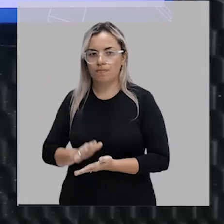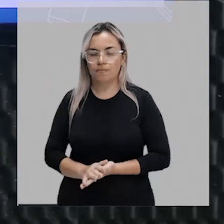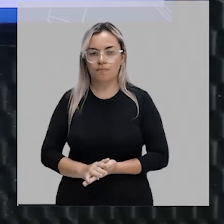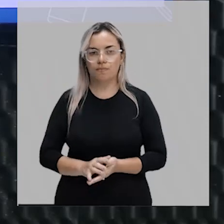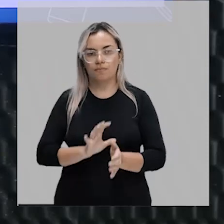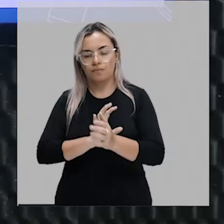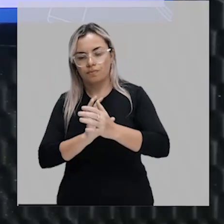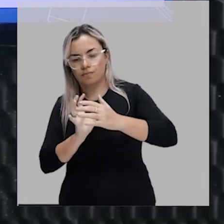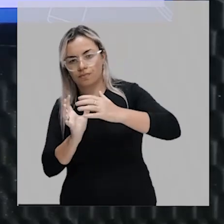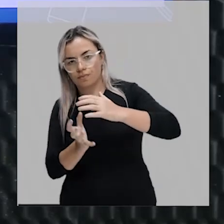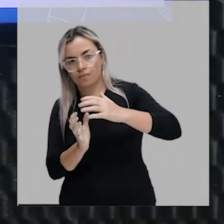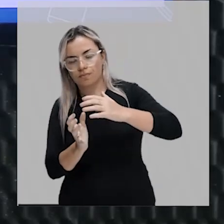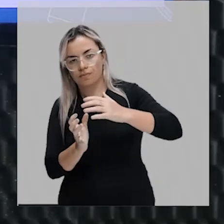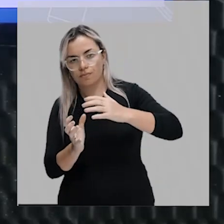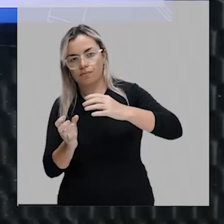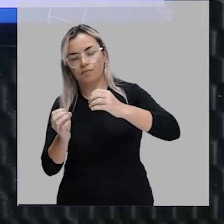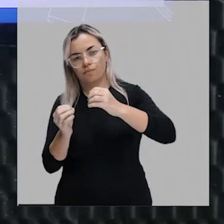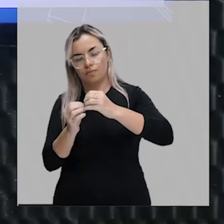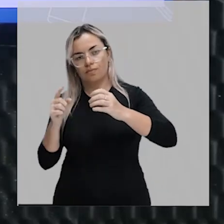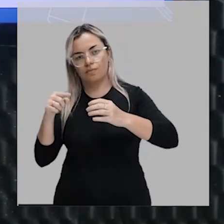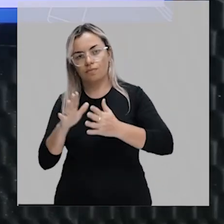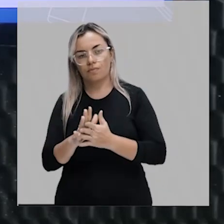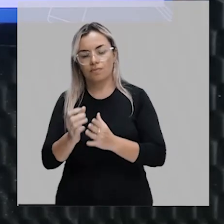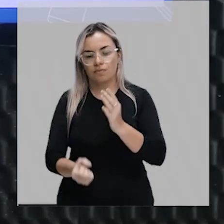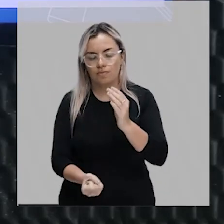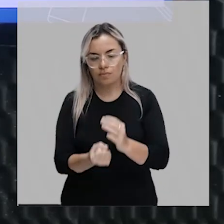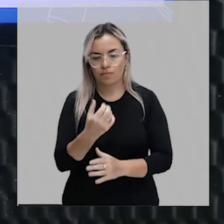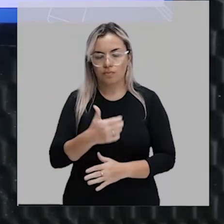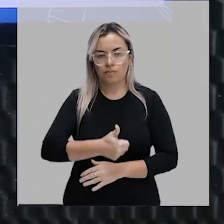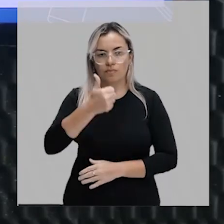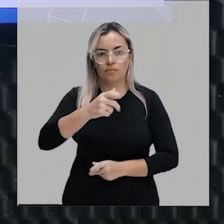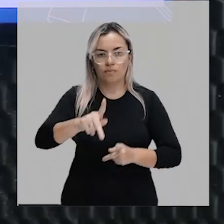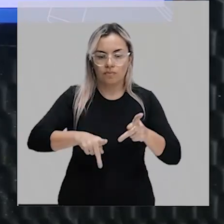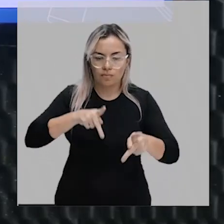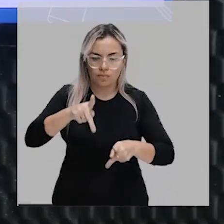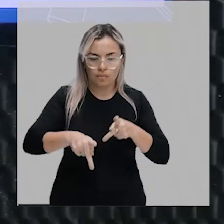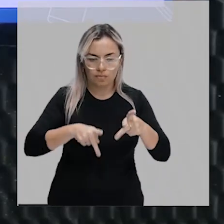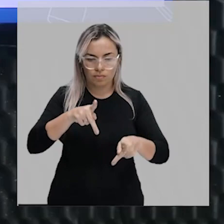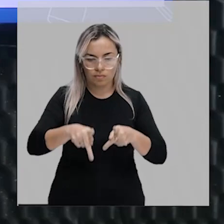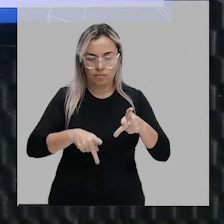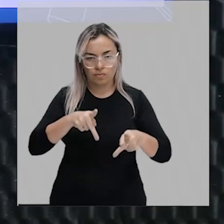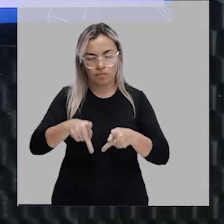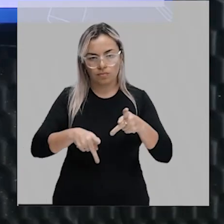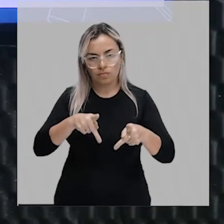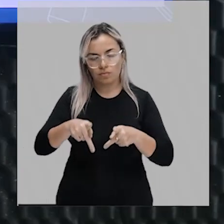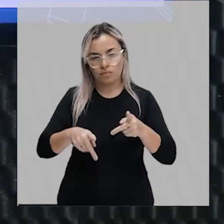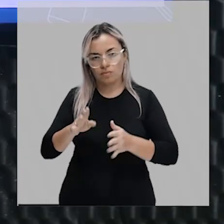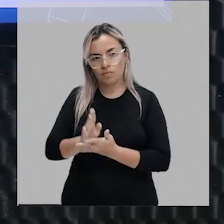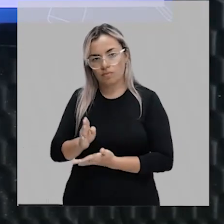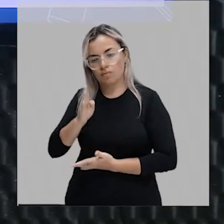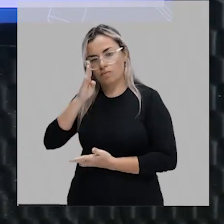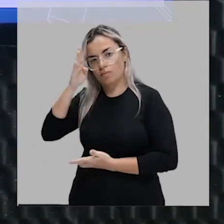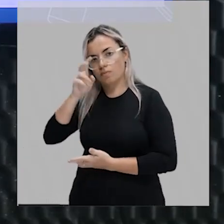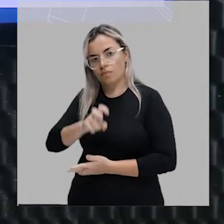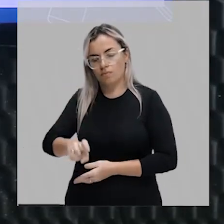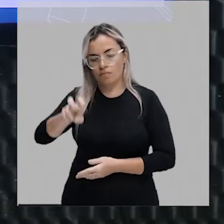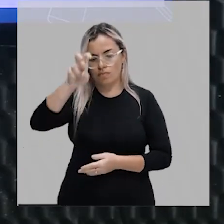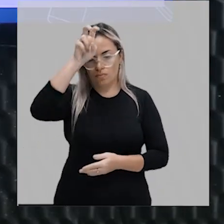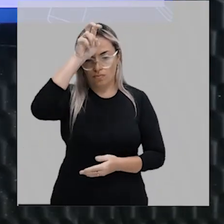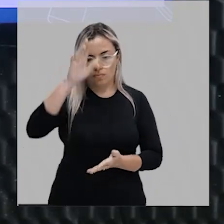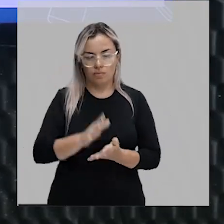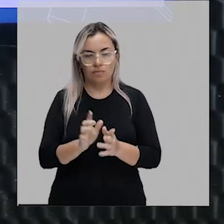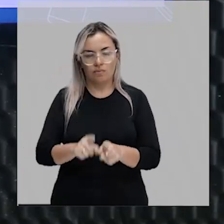Oriente Próximo, onde nós teremos o surgimento dessas primeiras civilizações, como é o caso principalmente aqui do Egito e